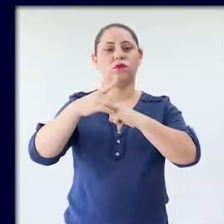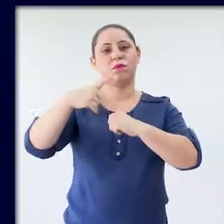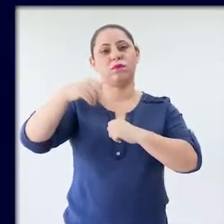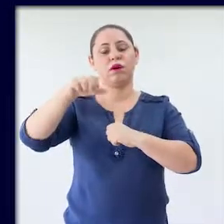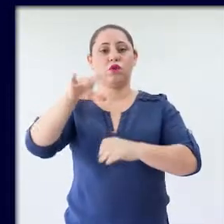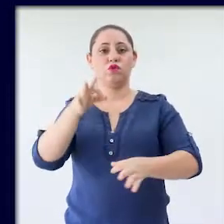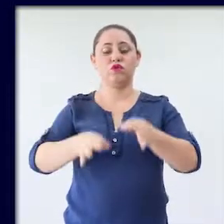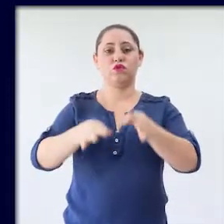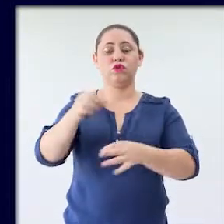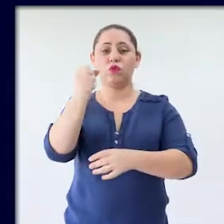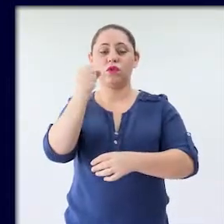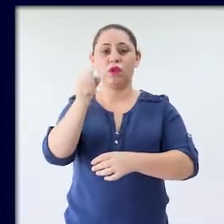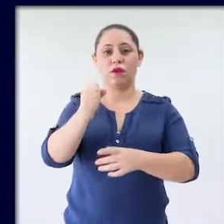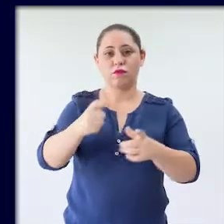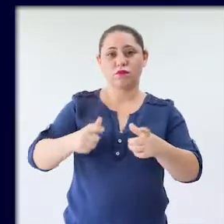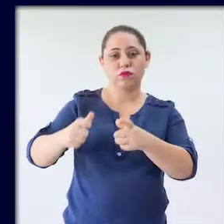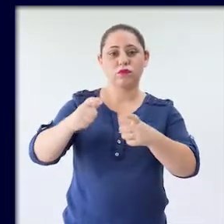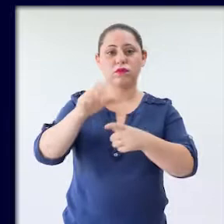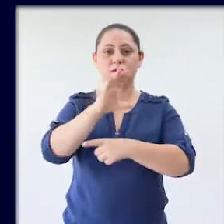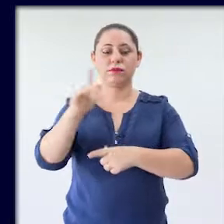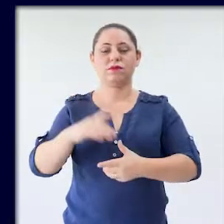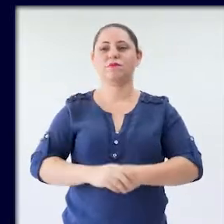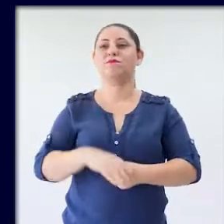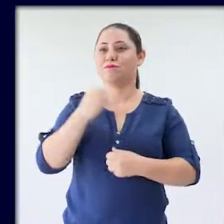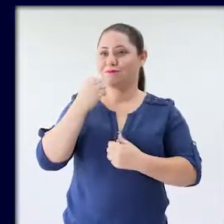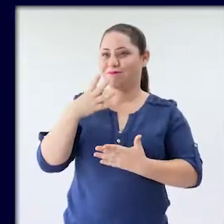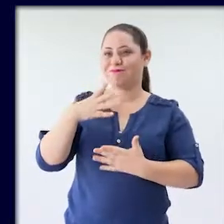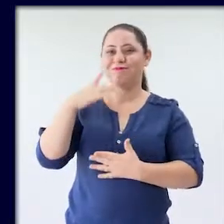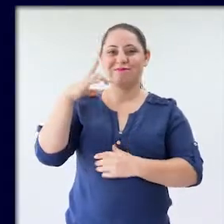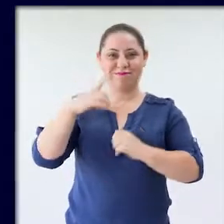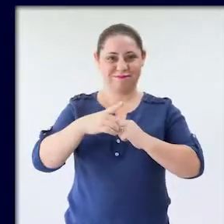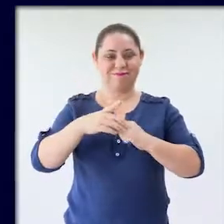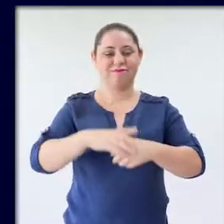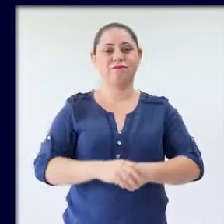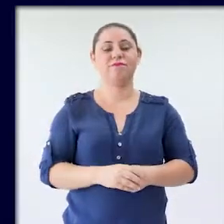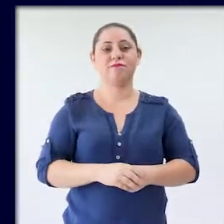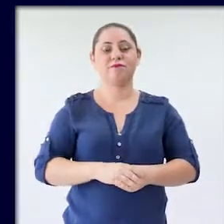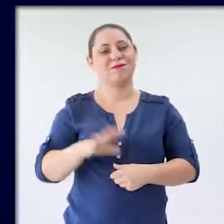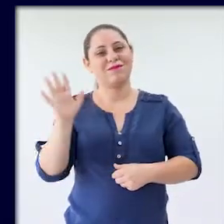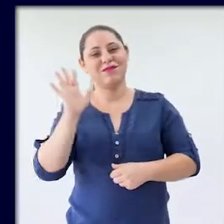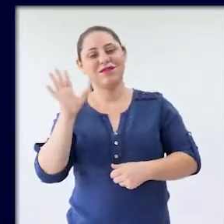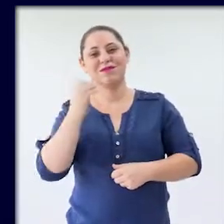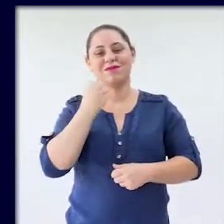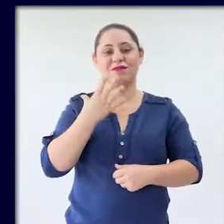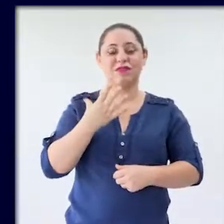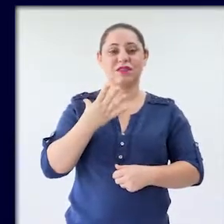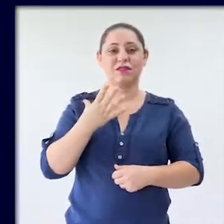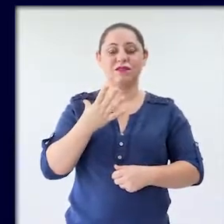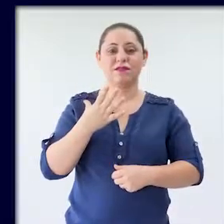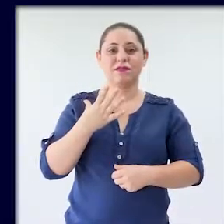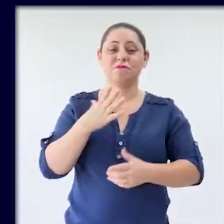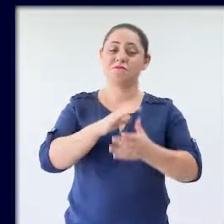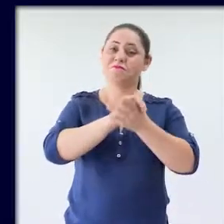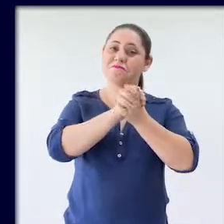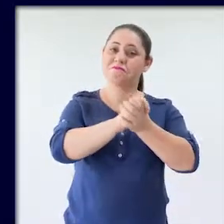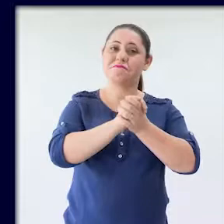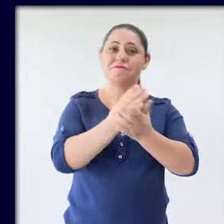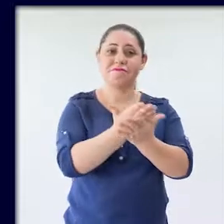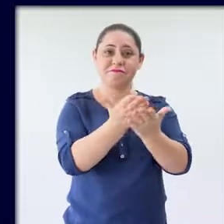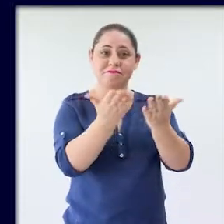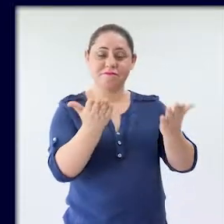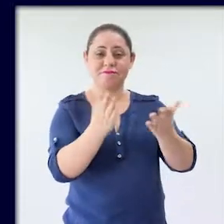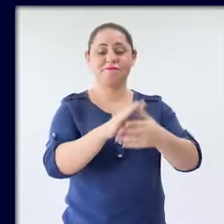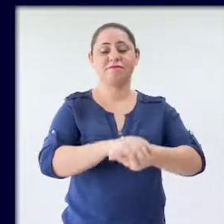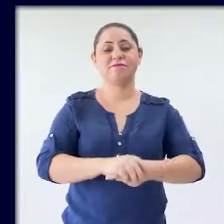é juiz da 8ª Zona Eleitoral de Campo Grande. Tudo bem, Dr. Paulo? Olá, como vai? Eu felicito você, Alex, e